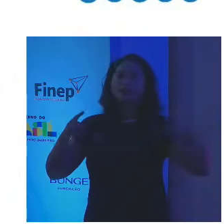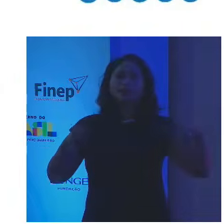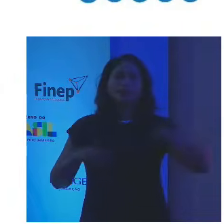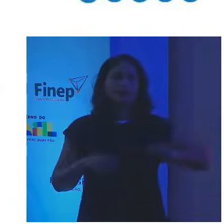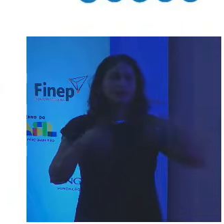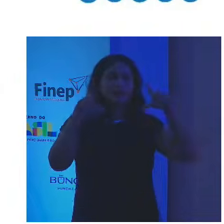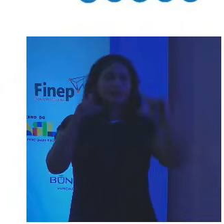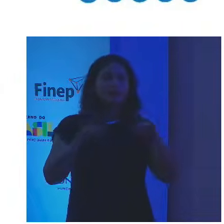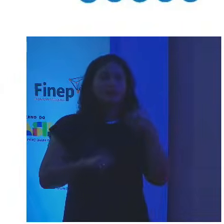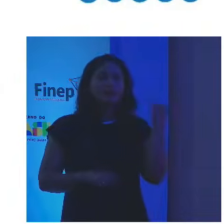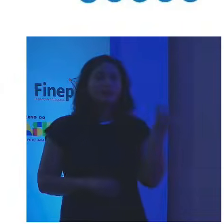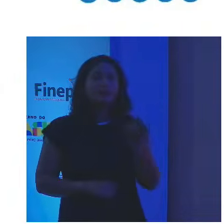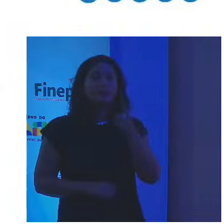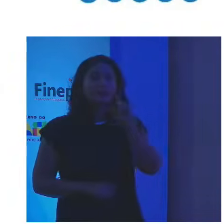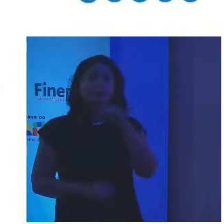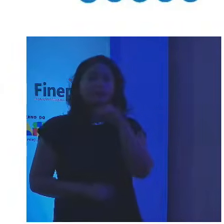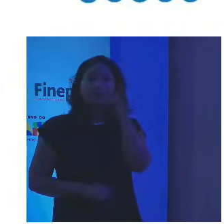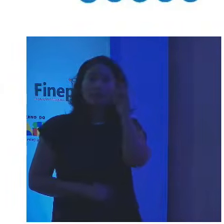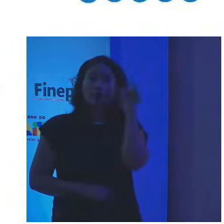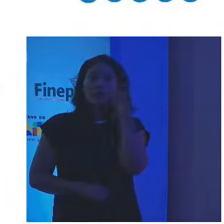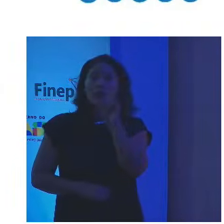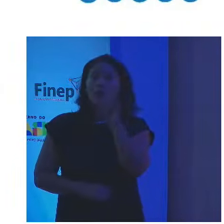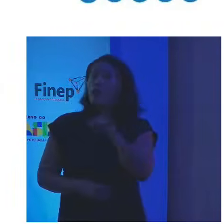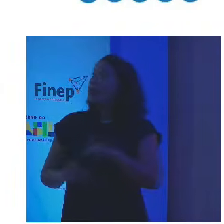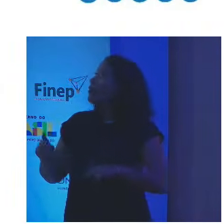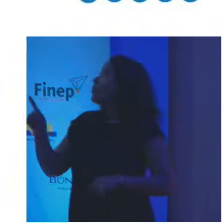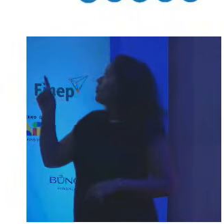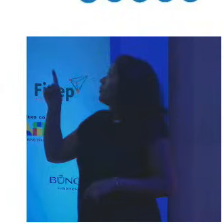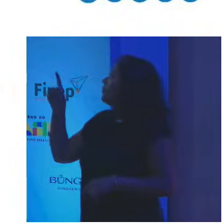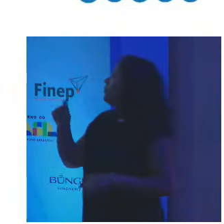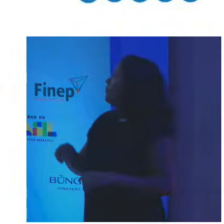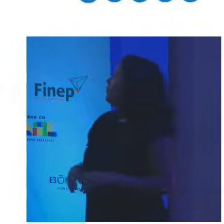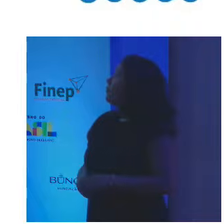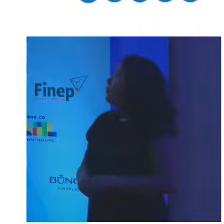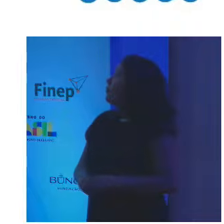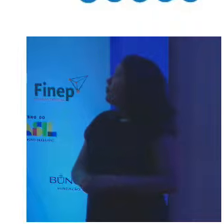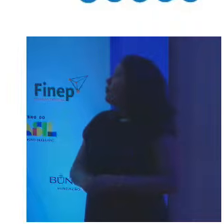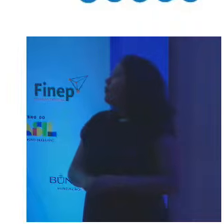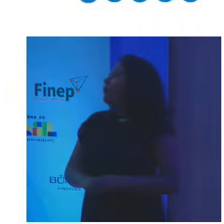E é impressionante como é dominado por Europa,